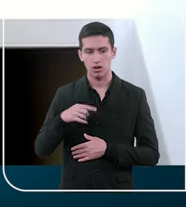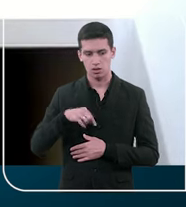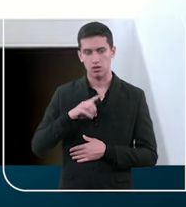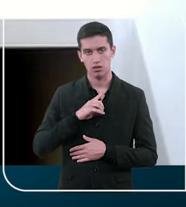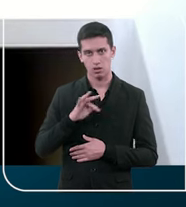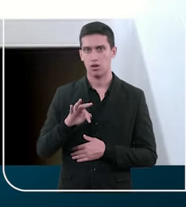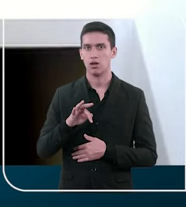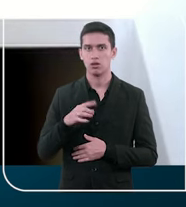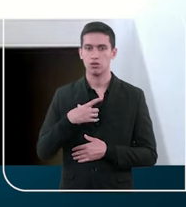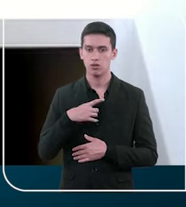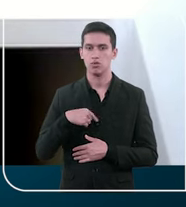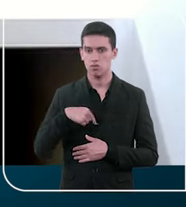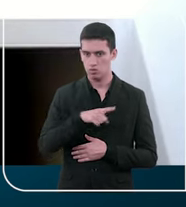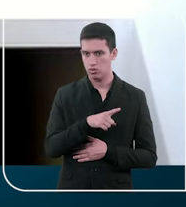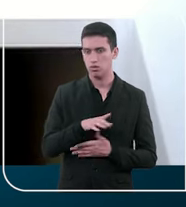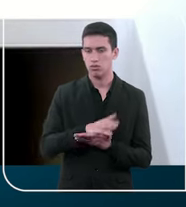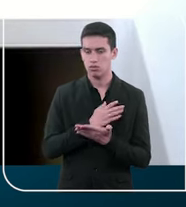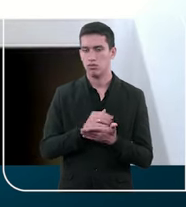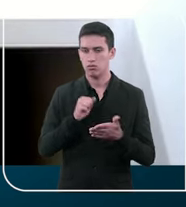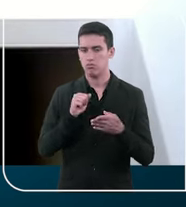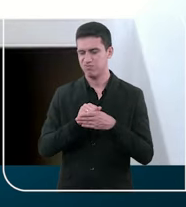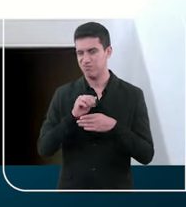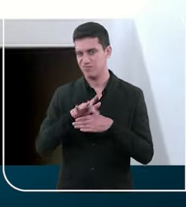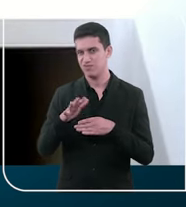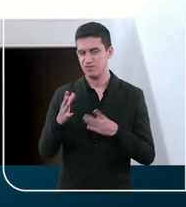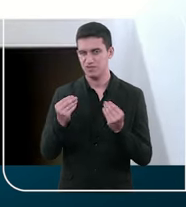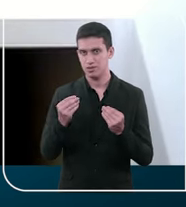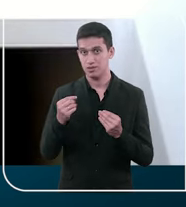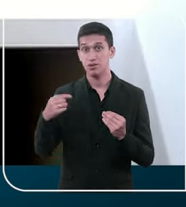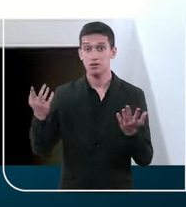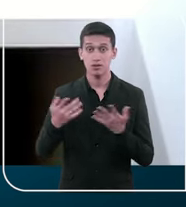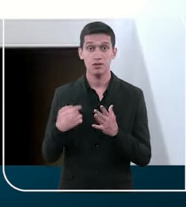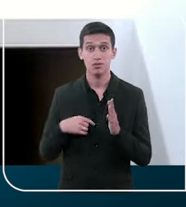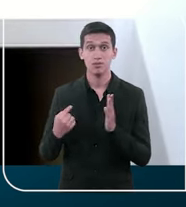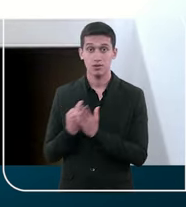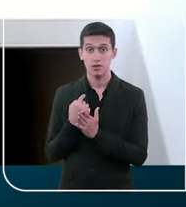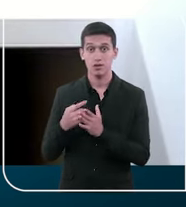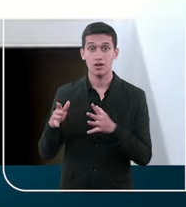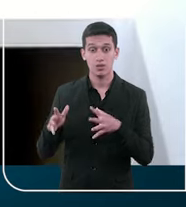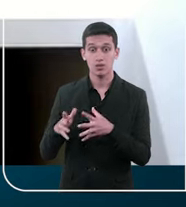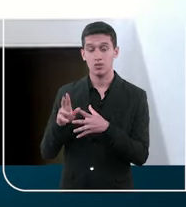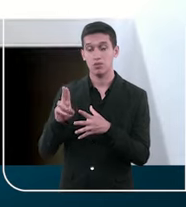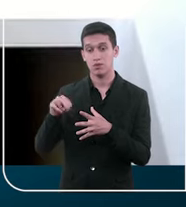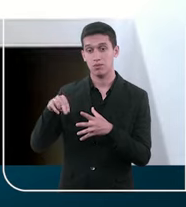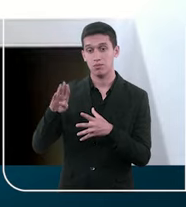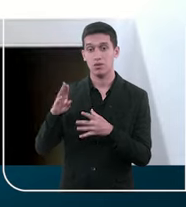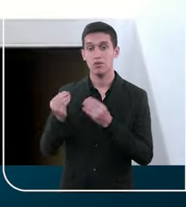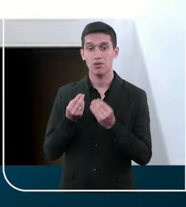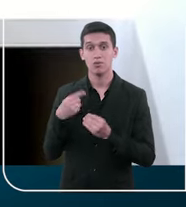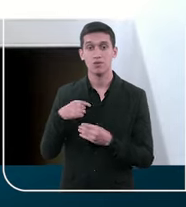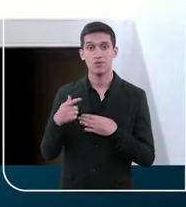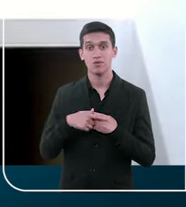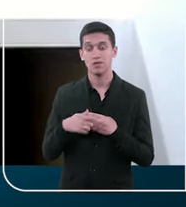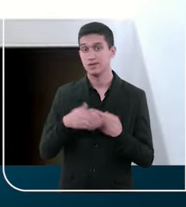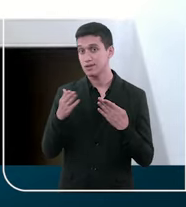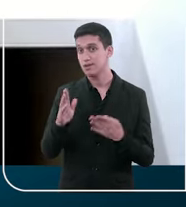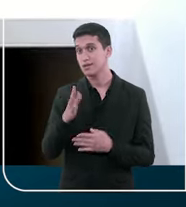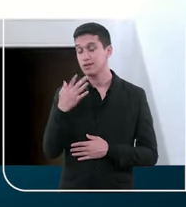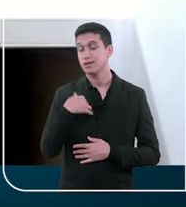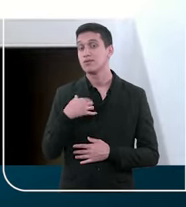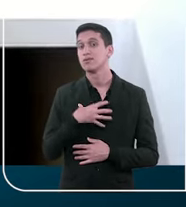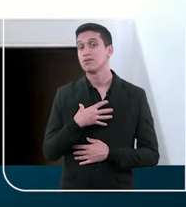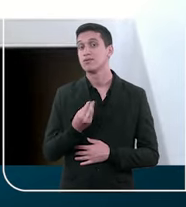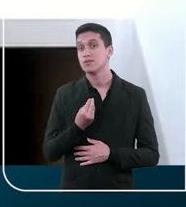repercussão grande aqui no Distrito Federal. E eu costumo falar, inclusive hoje me foi perguntado isso numa turma da UNB, como é que eu lidava exatamente com